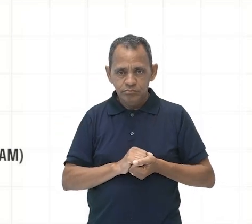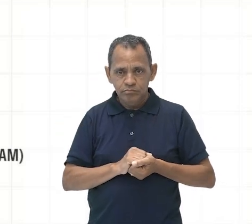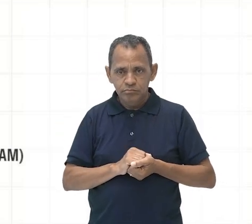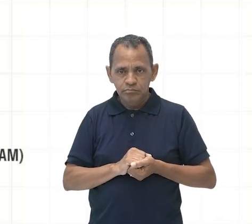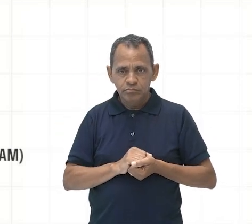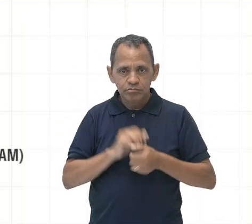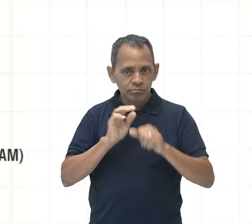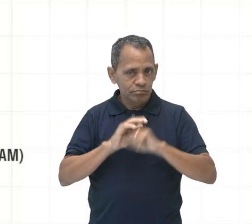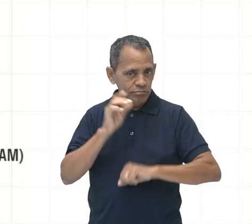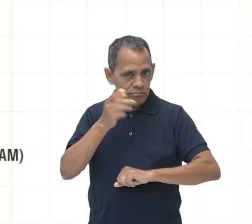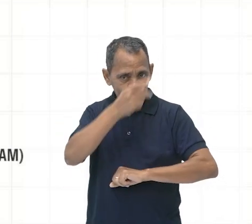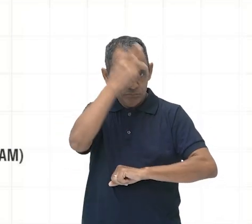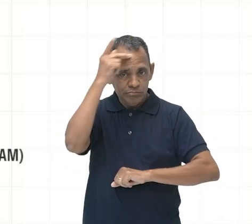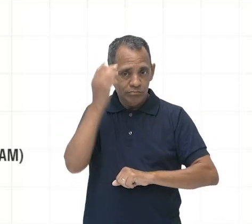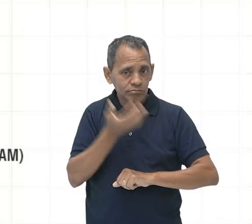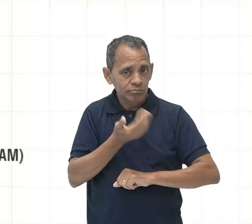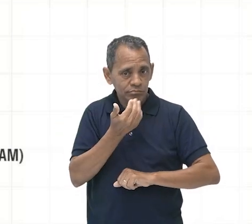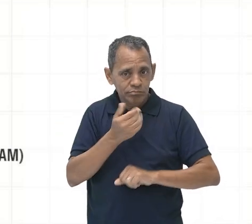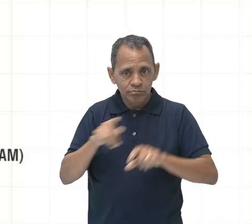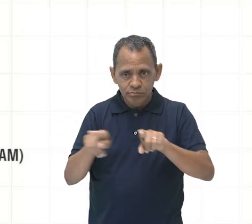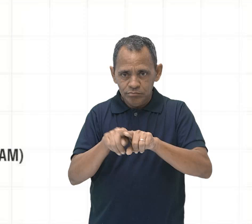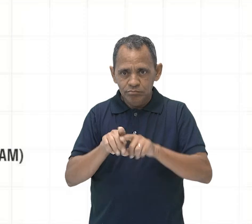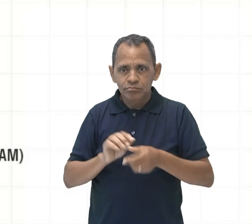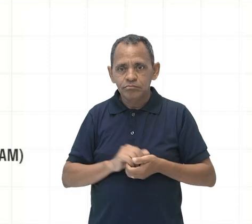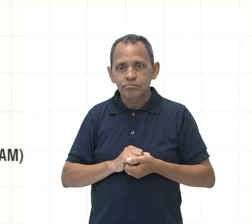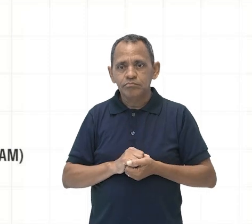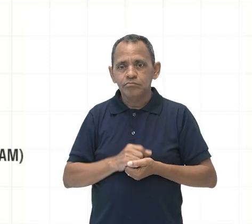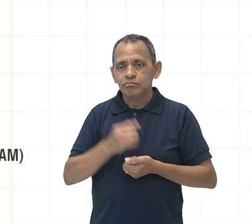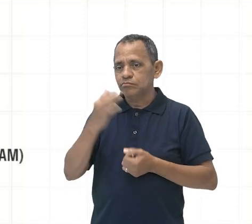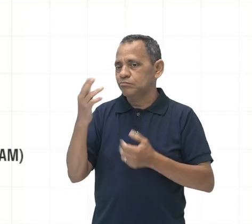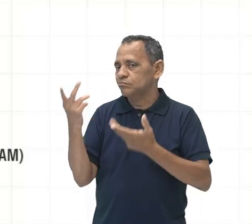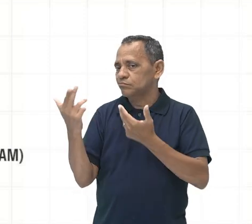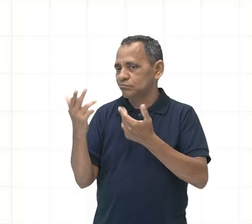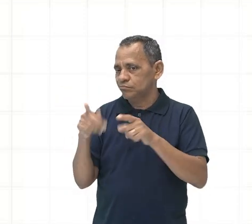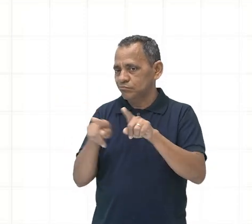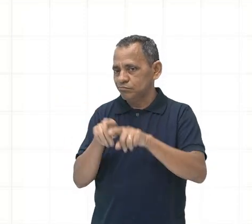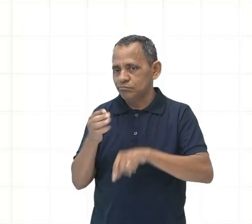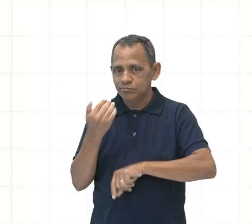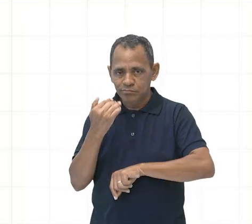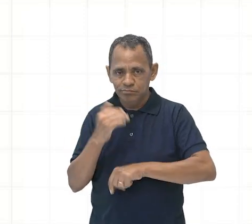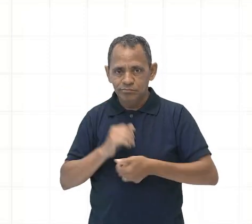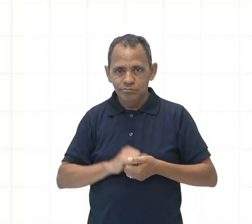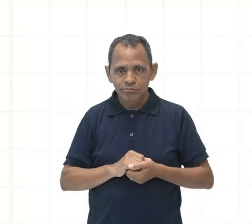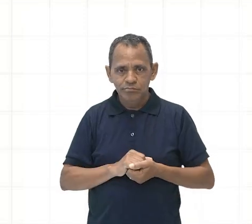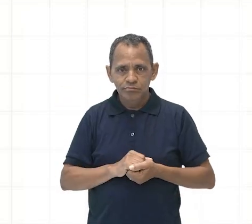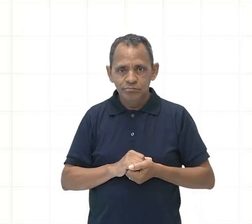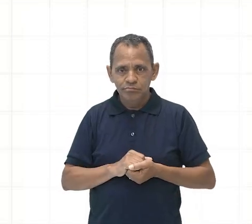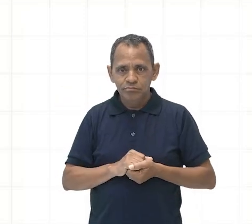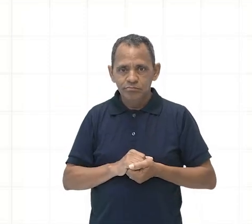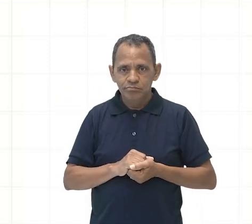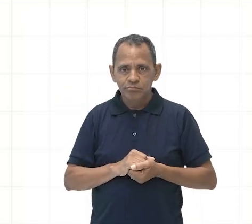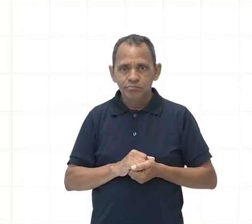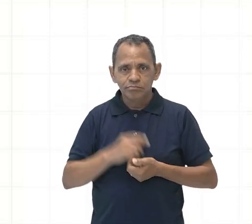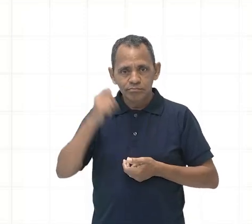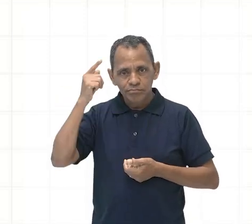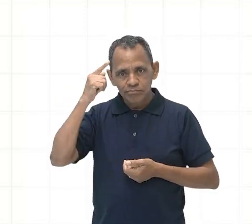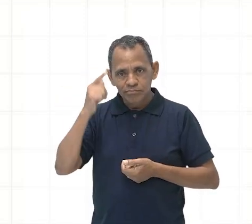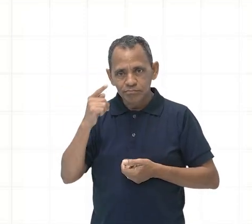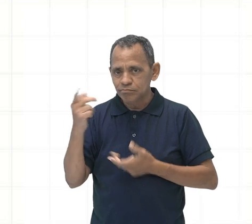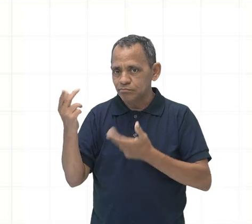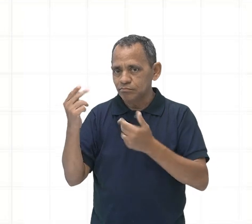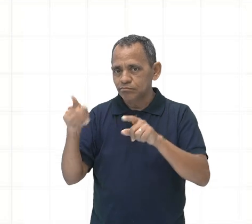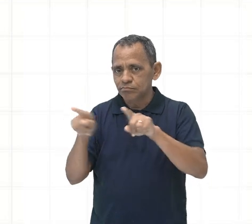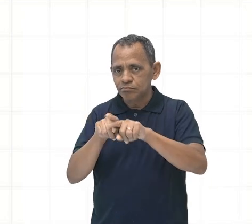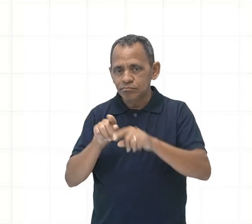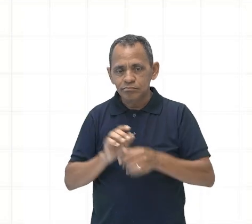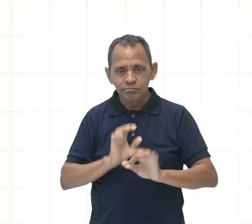gente para comer a mesma quantidade de comida, logo vai durar, né, menos dias. E aí a ideia é sempre a mesma. Monto lá